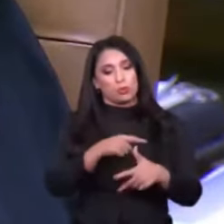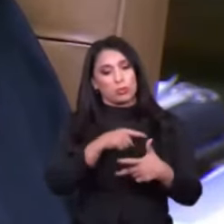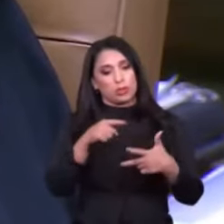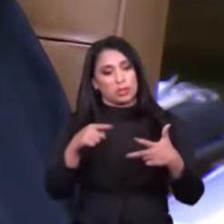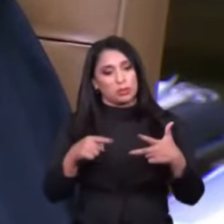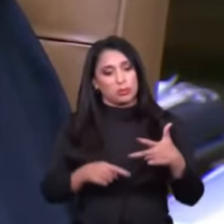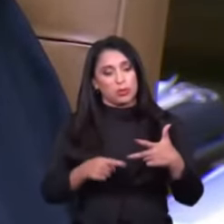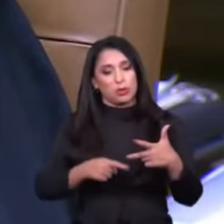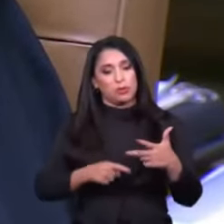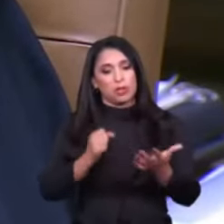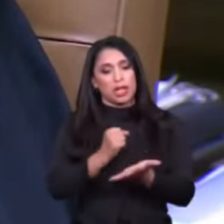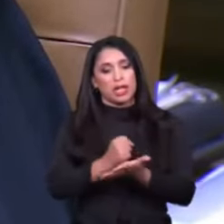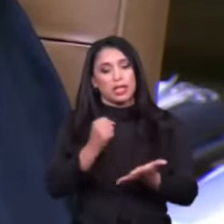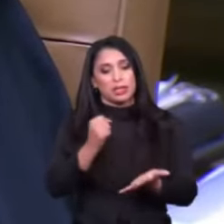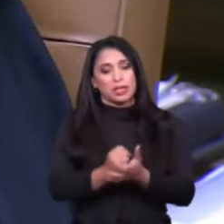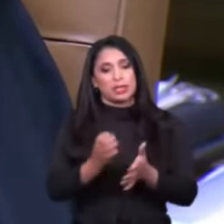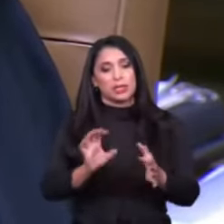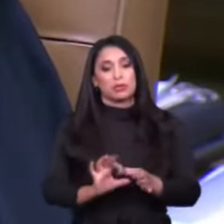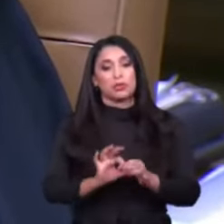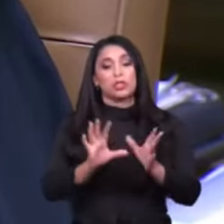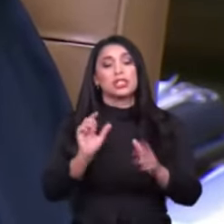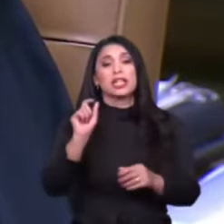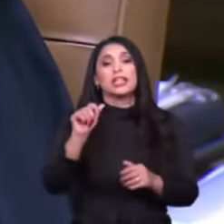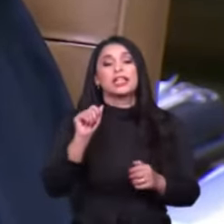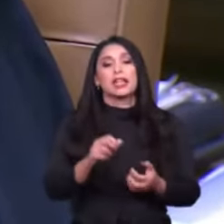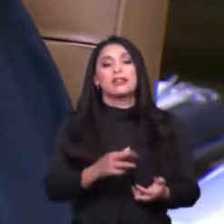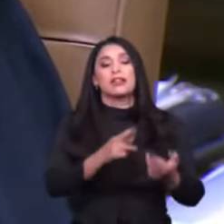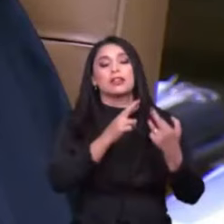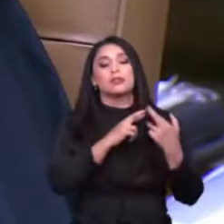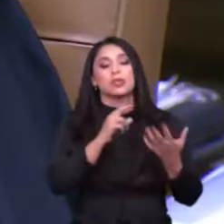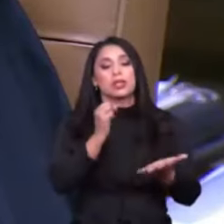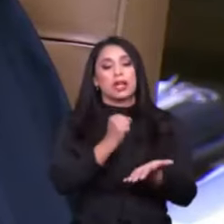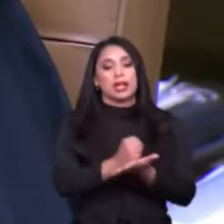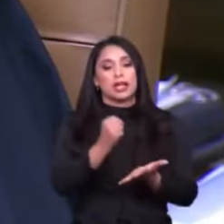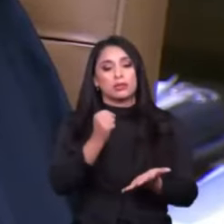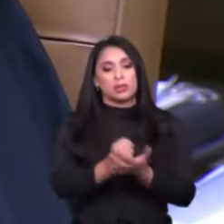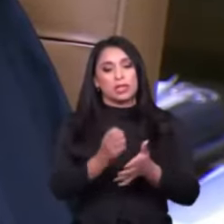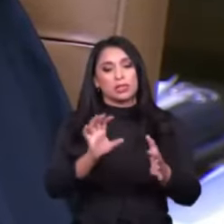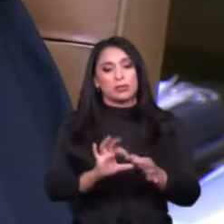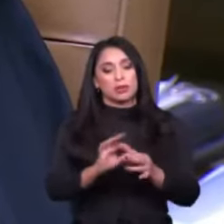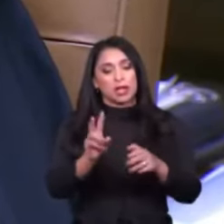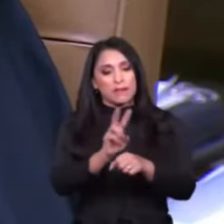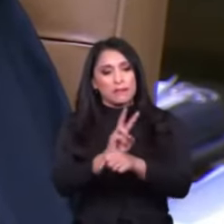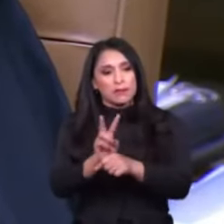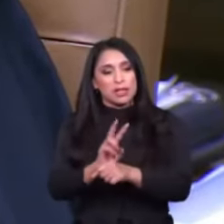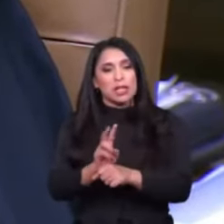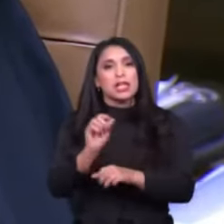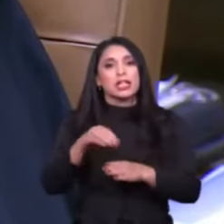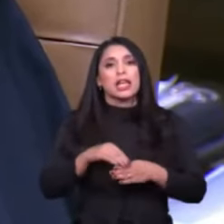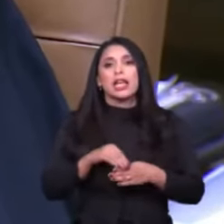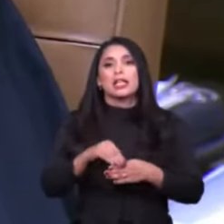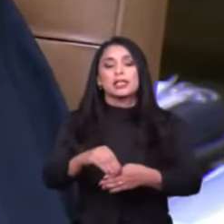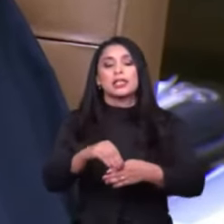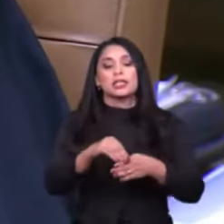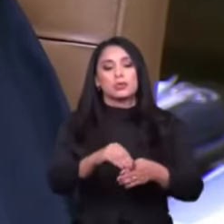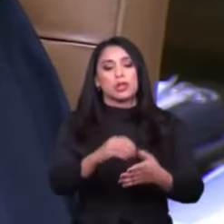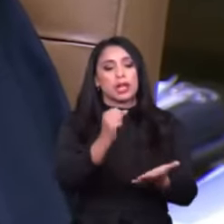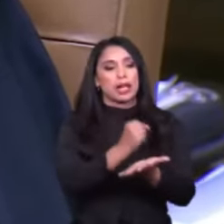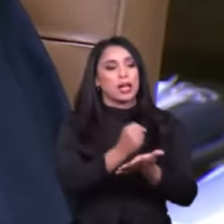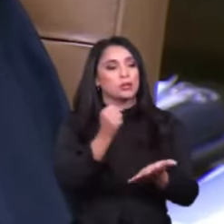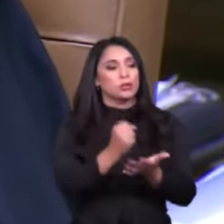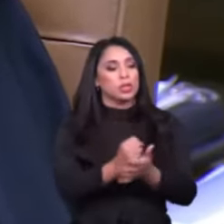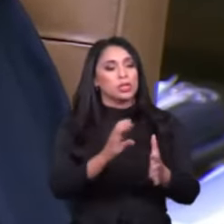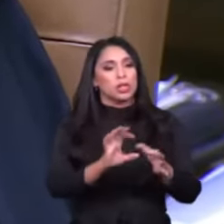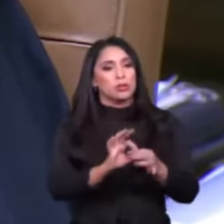e fiscaliza quem produz a droga. Ele cadastra, autoriza e fiscaliza quem a transporta. Ele cadastra, autoriza